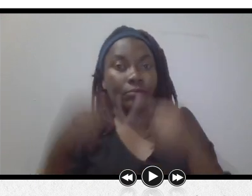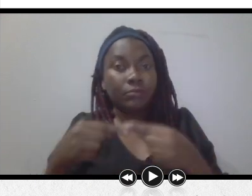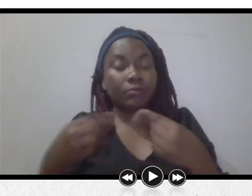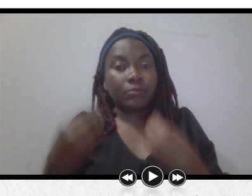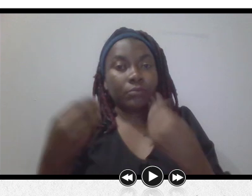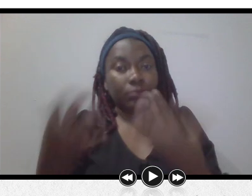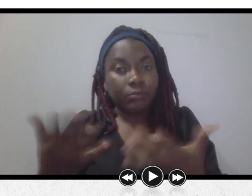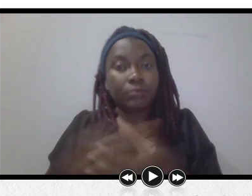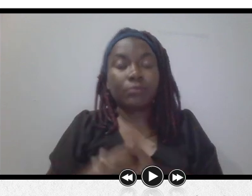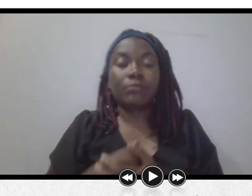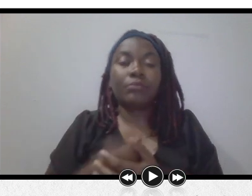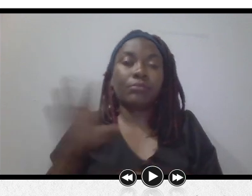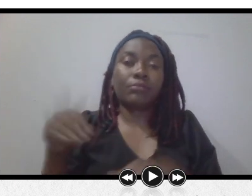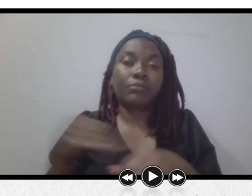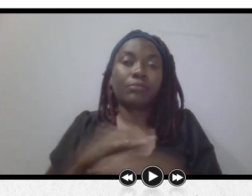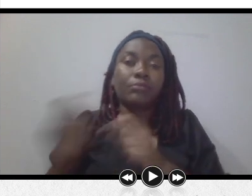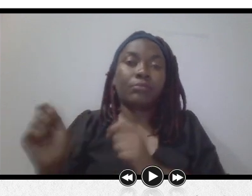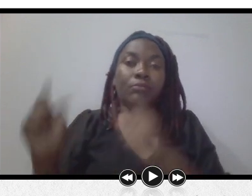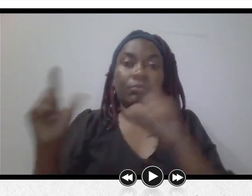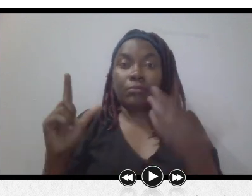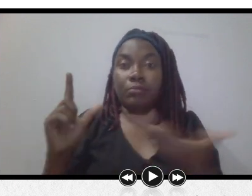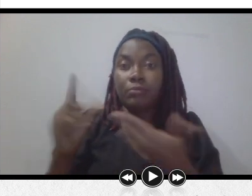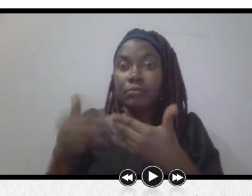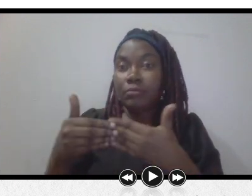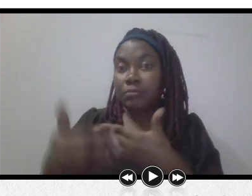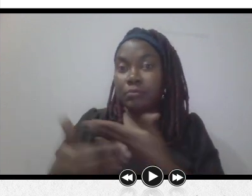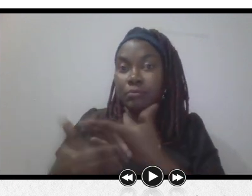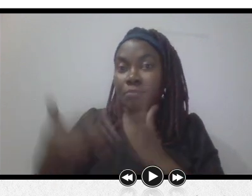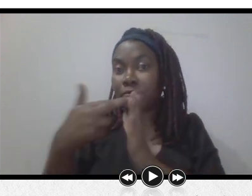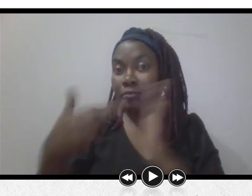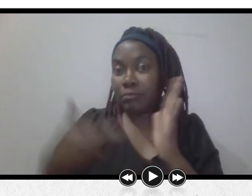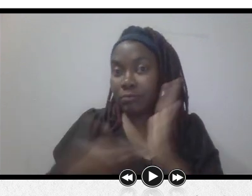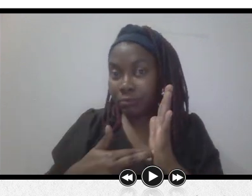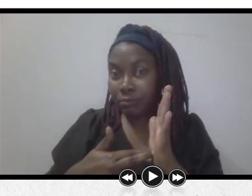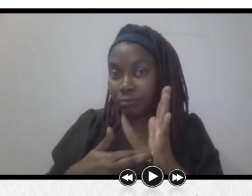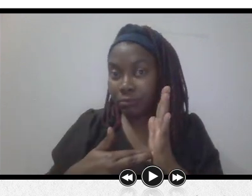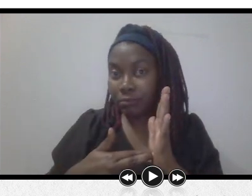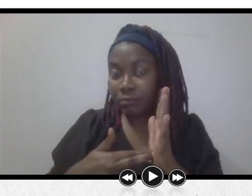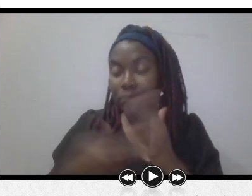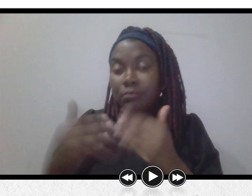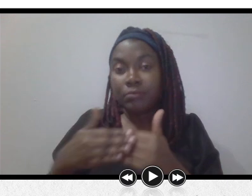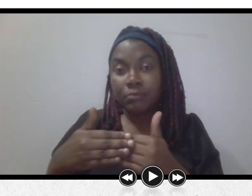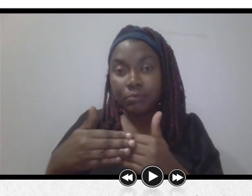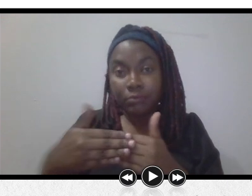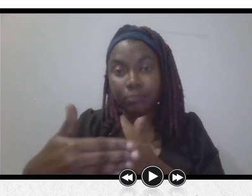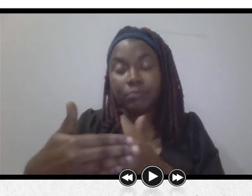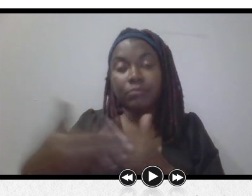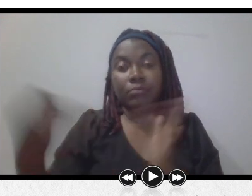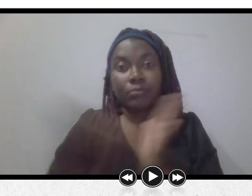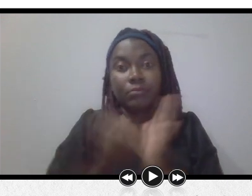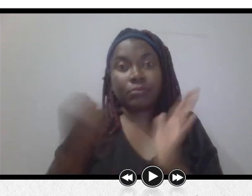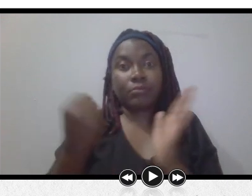serviço. E aí, como eu trago no slide aqui, a partir dessa regulamentação, né? A partir desse ponto de partida